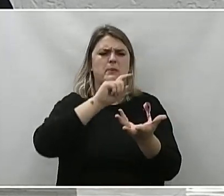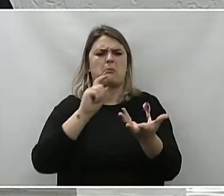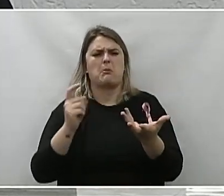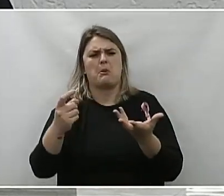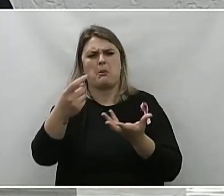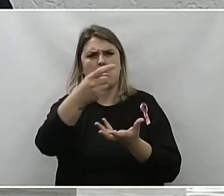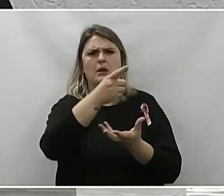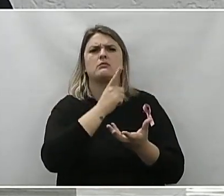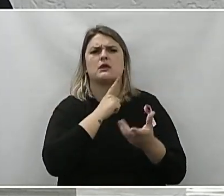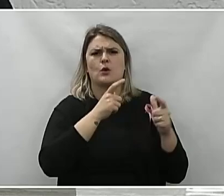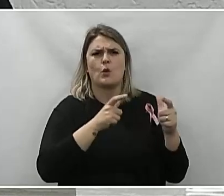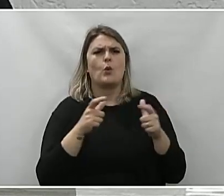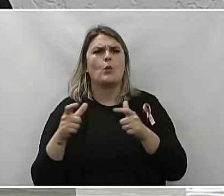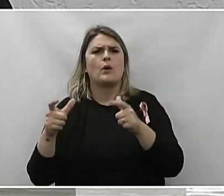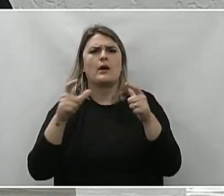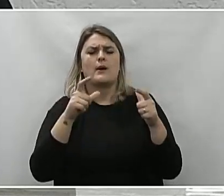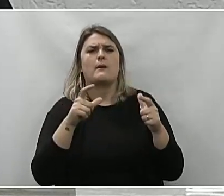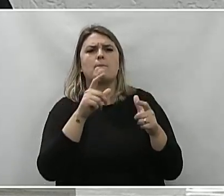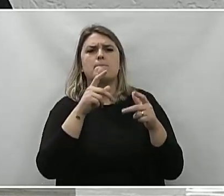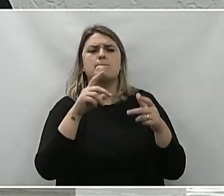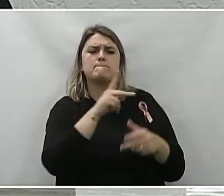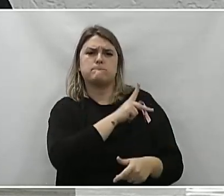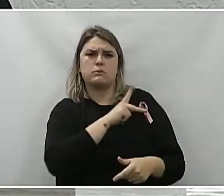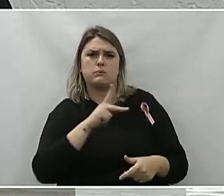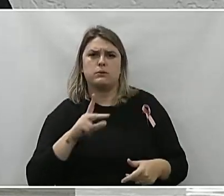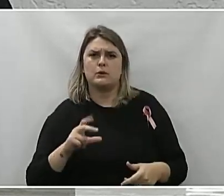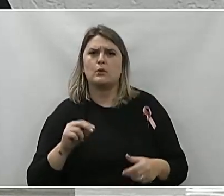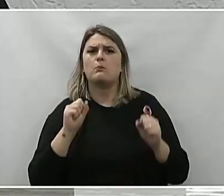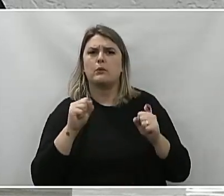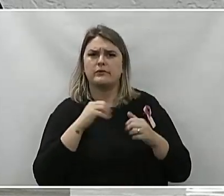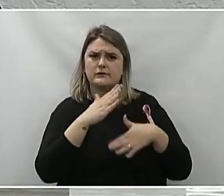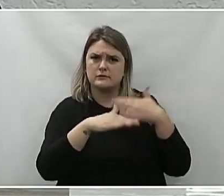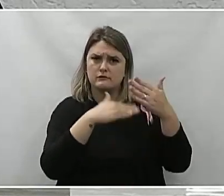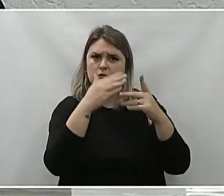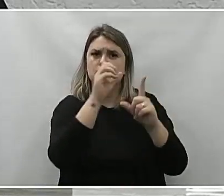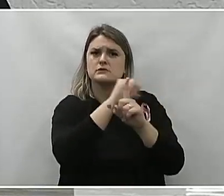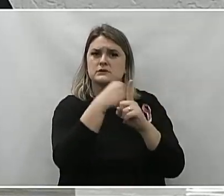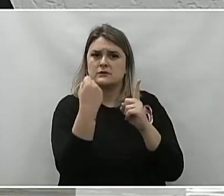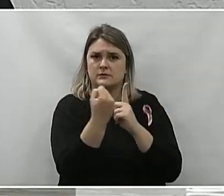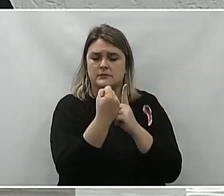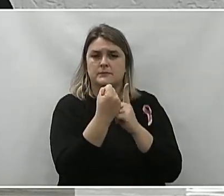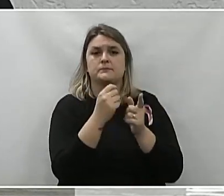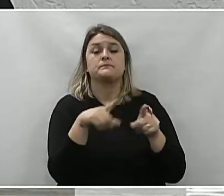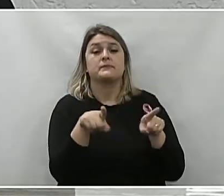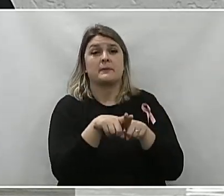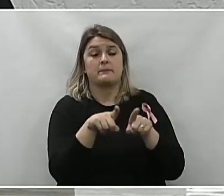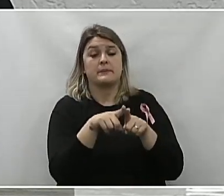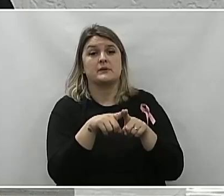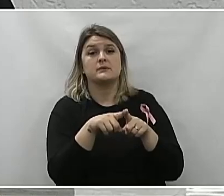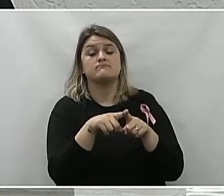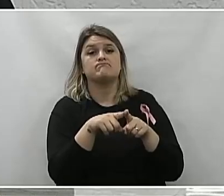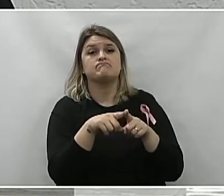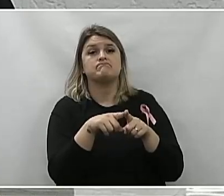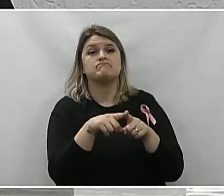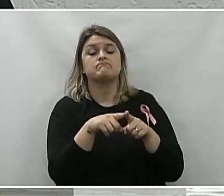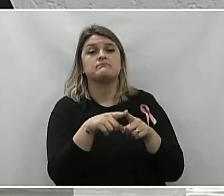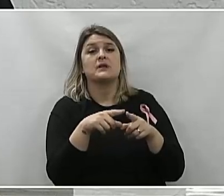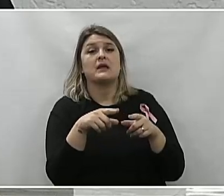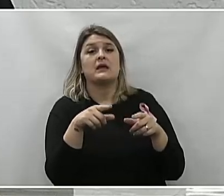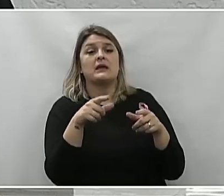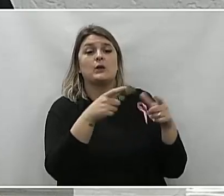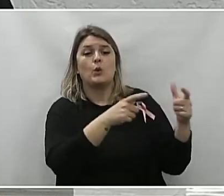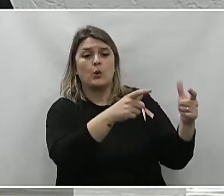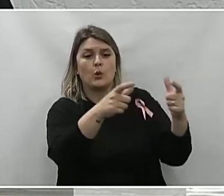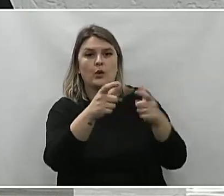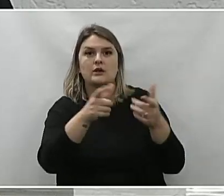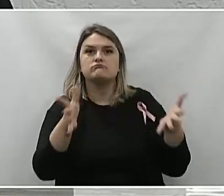potencial desses espaços enquanto promotores de Desenvolvimento Social econômico ao interferir